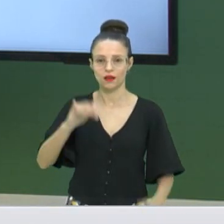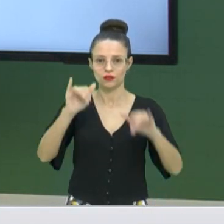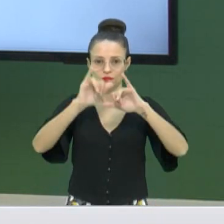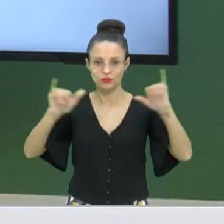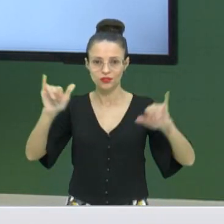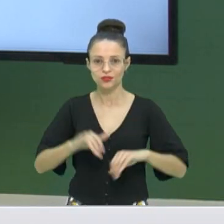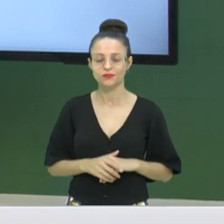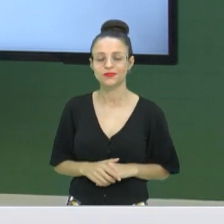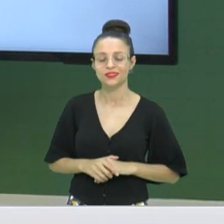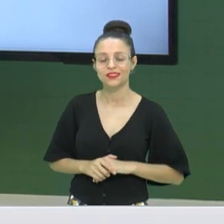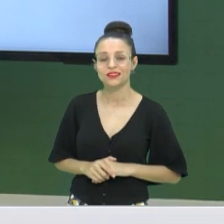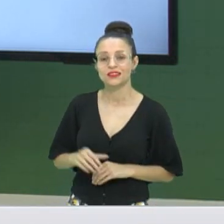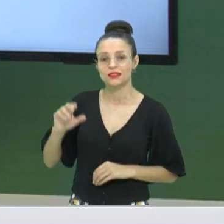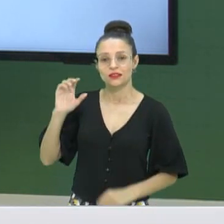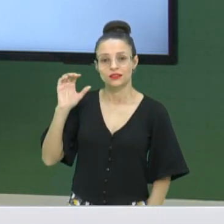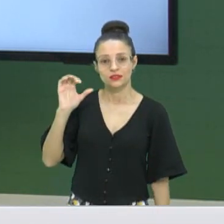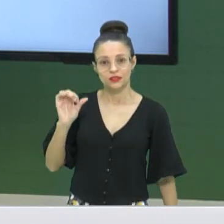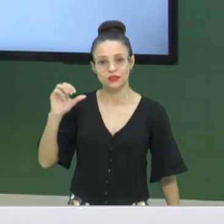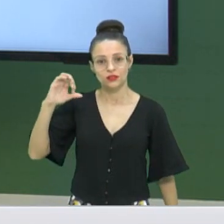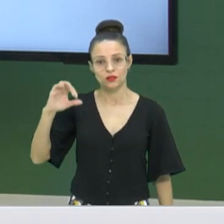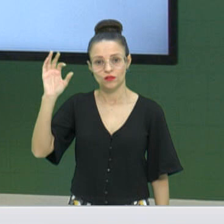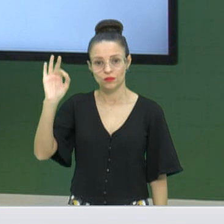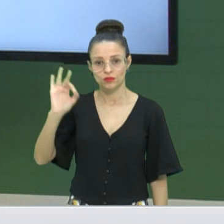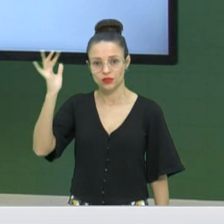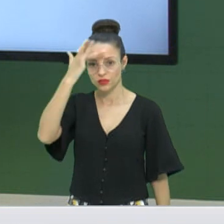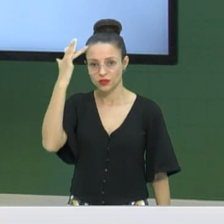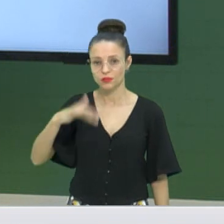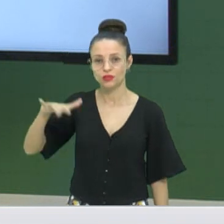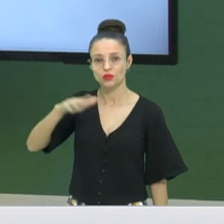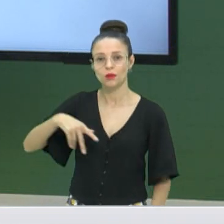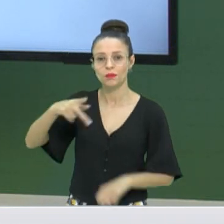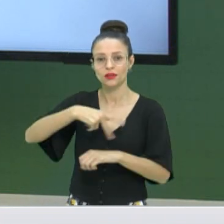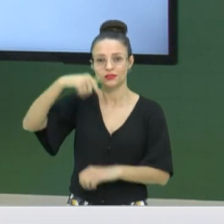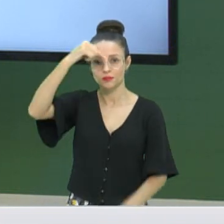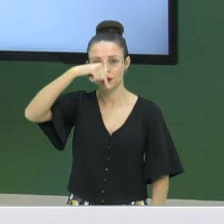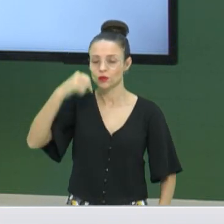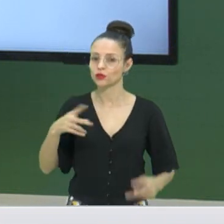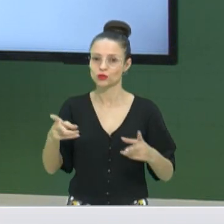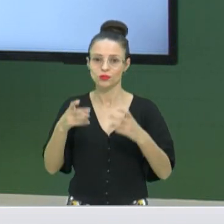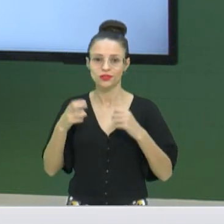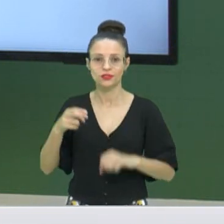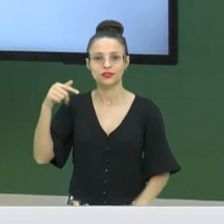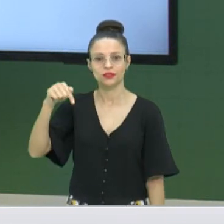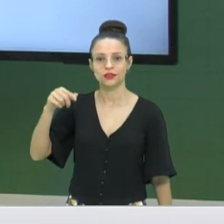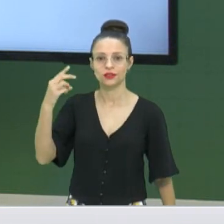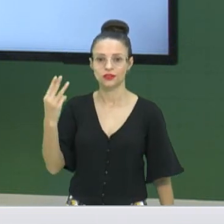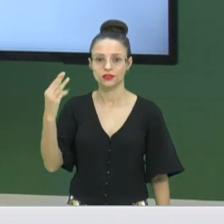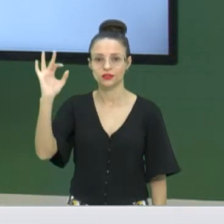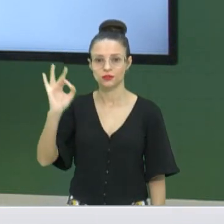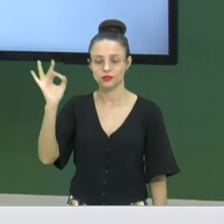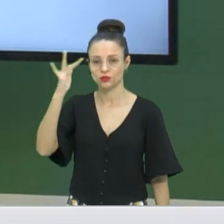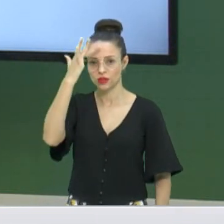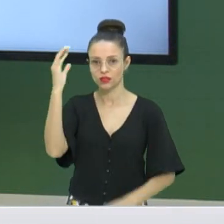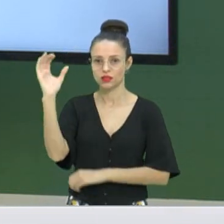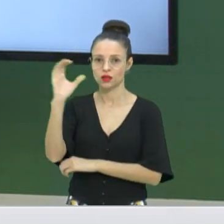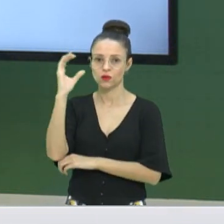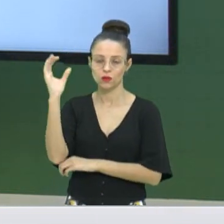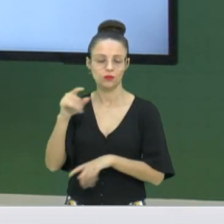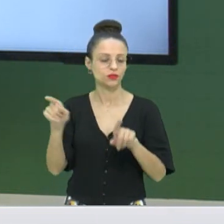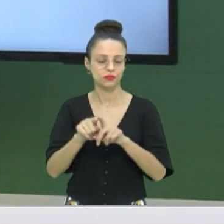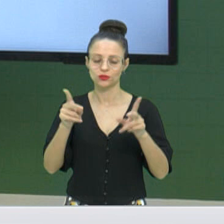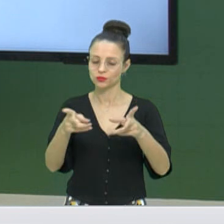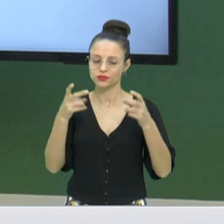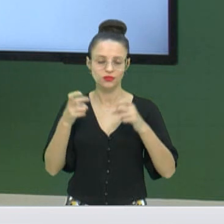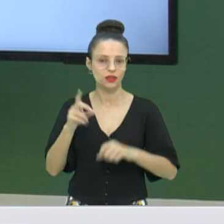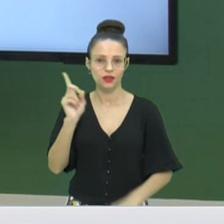79% dos peruanos não conseguem reconhecer uma notícia falsa. 73% de colombianos também não